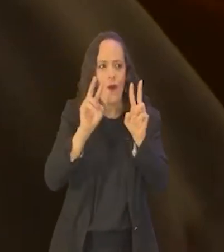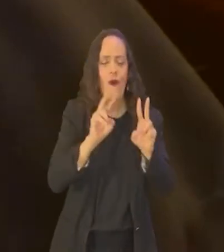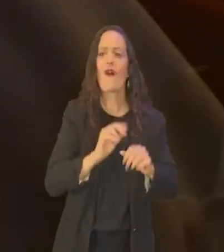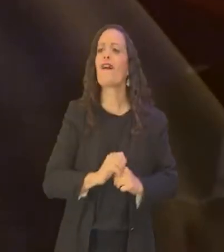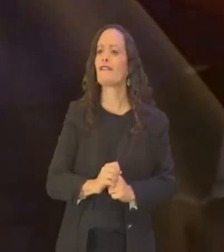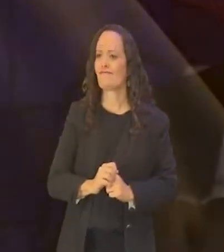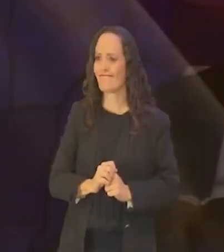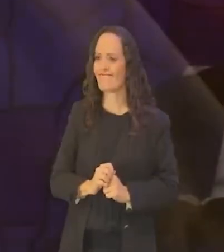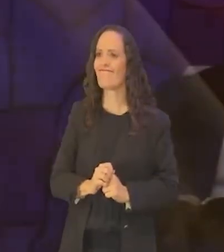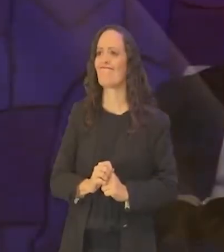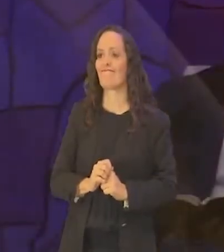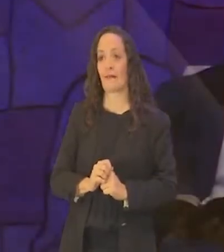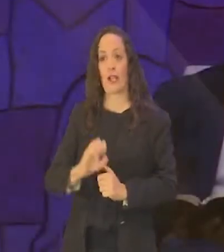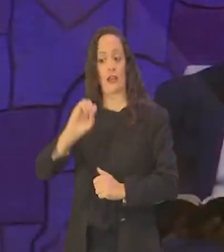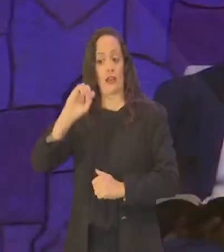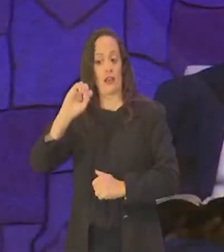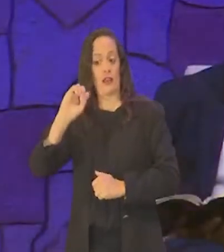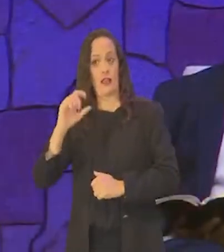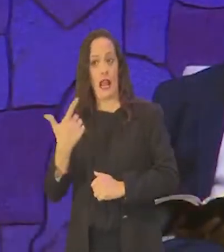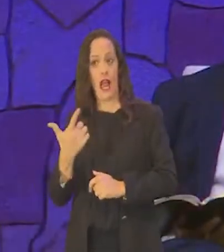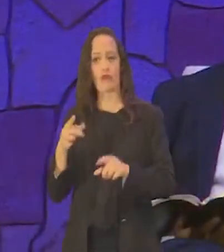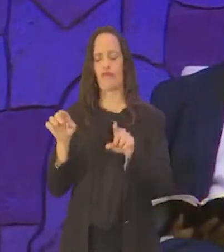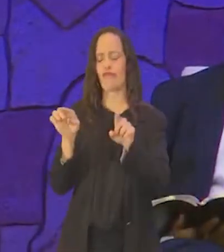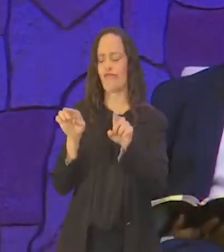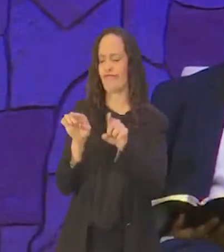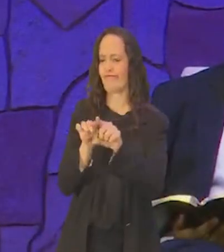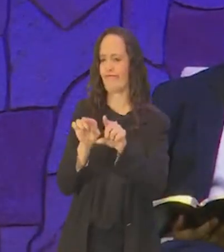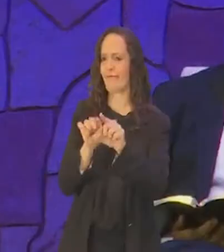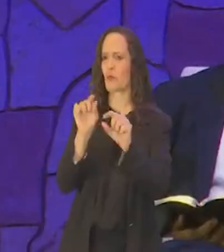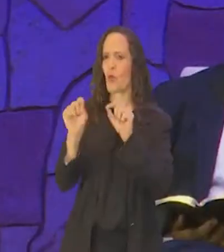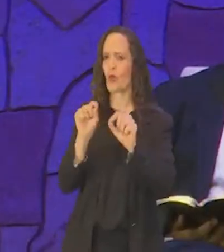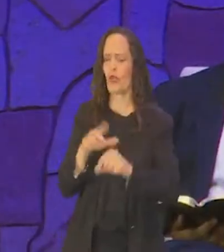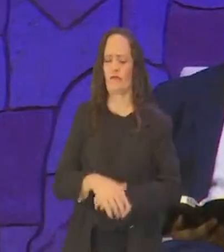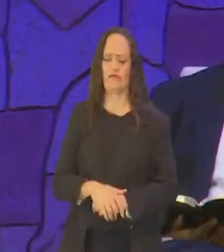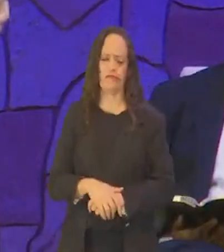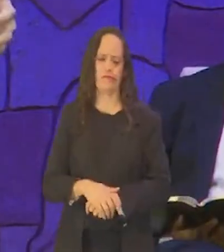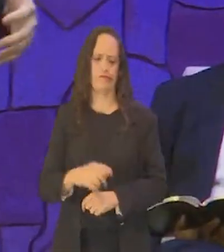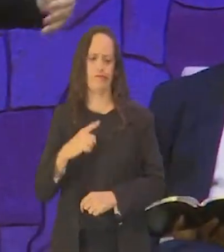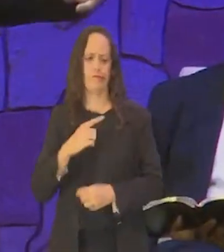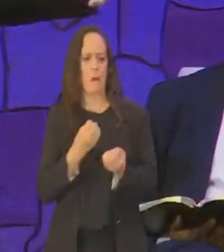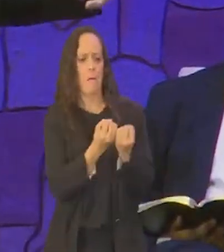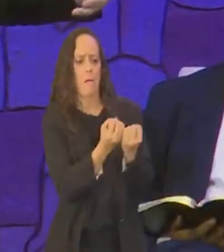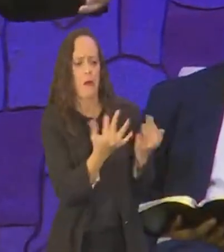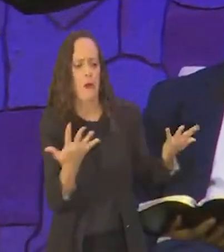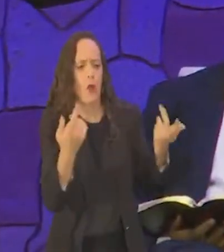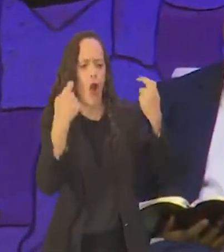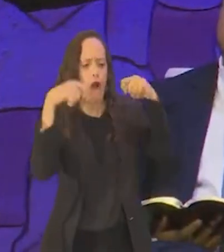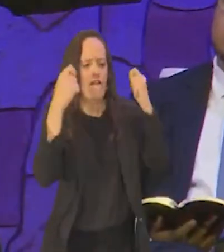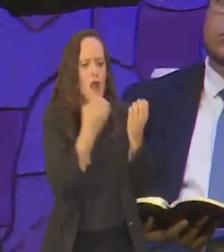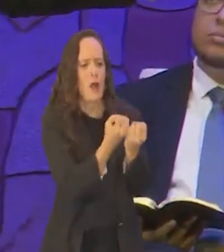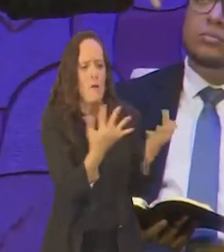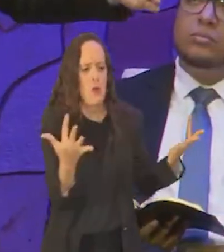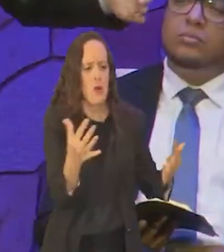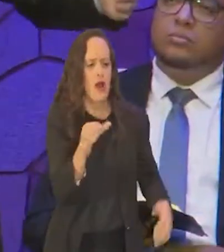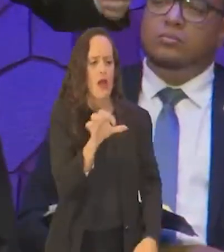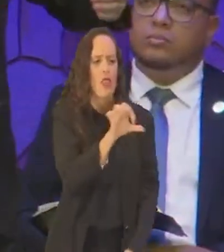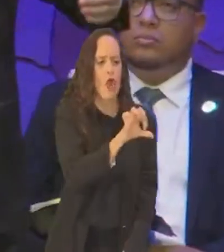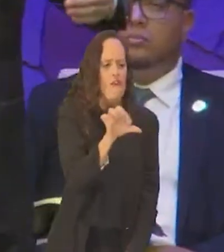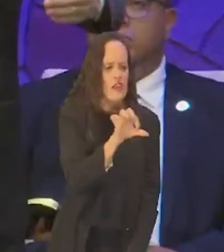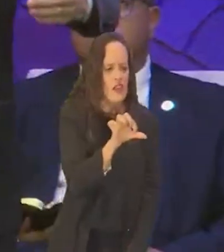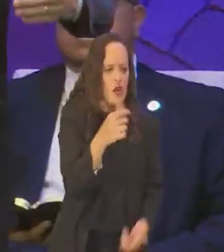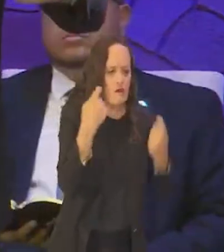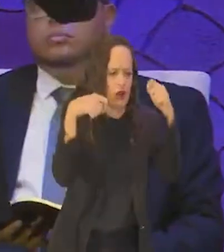aqueles pastores, certamente, que ao terem 100 ovelhas e chegarem no seu aprisco com 99, não